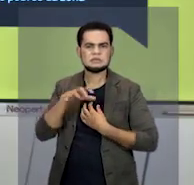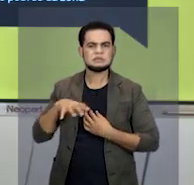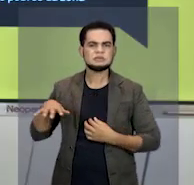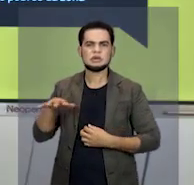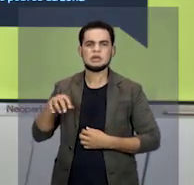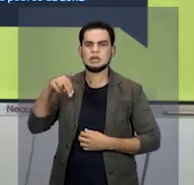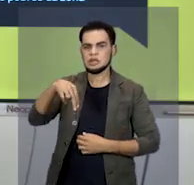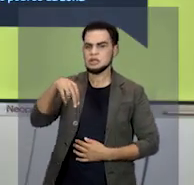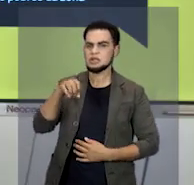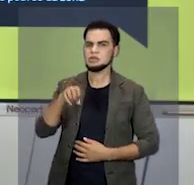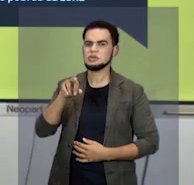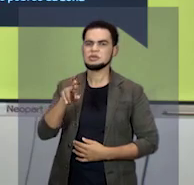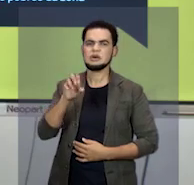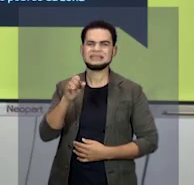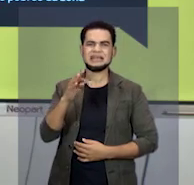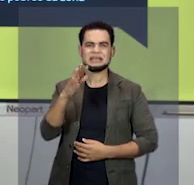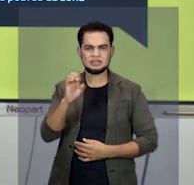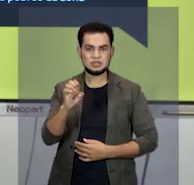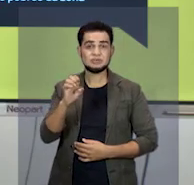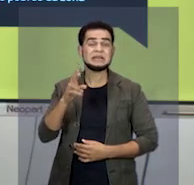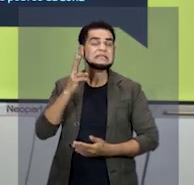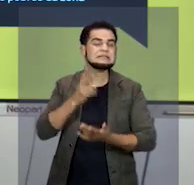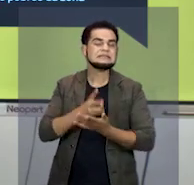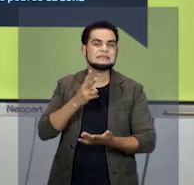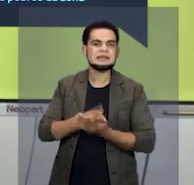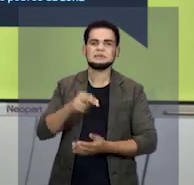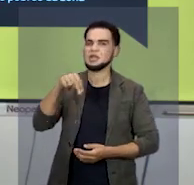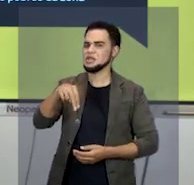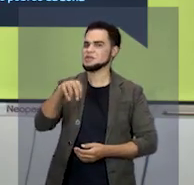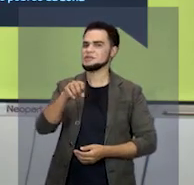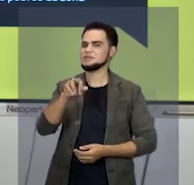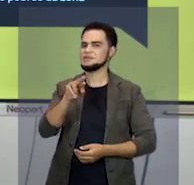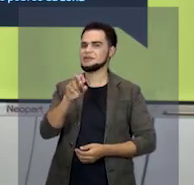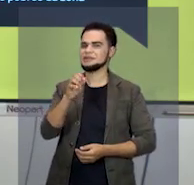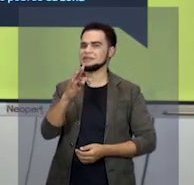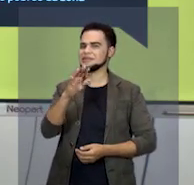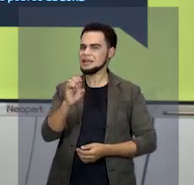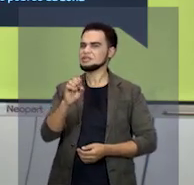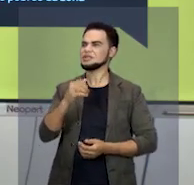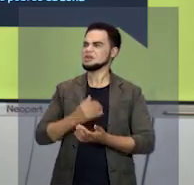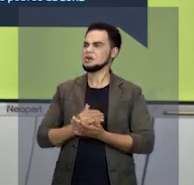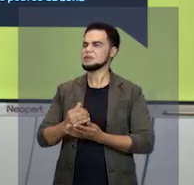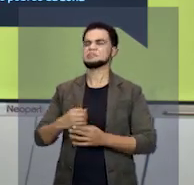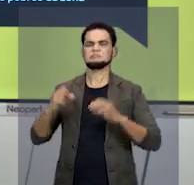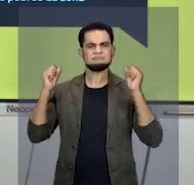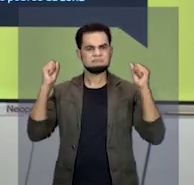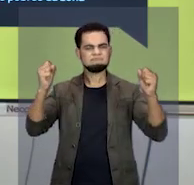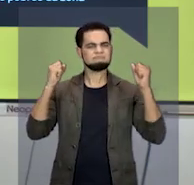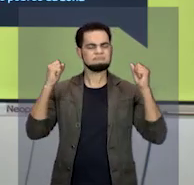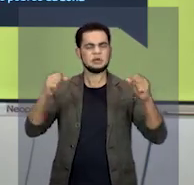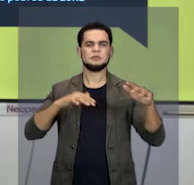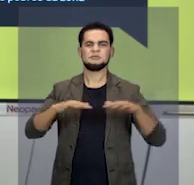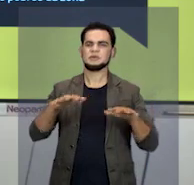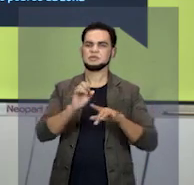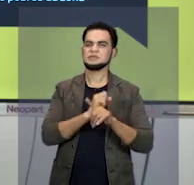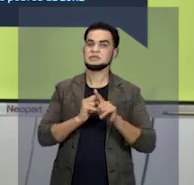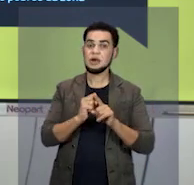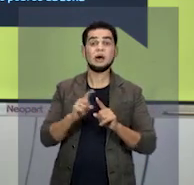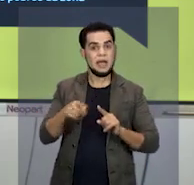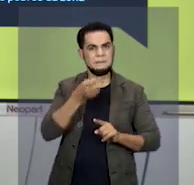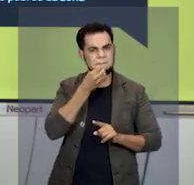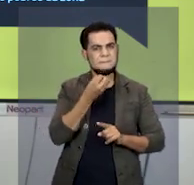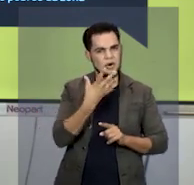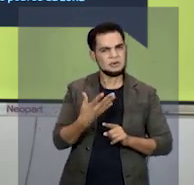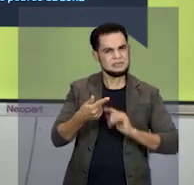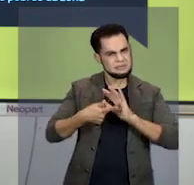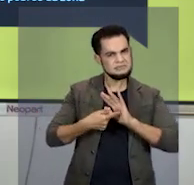o Nordeste, né? A região Nordeste sempre como destaque aí nessa questão dos movimentos sociais. É sempre bom deixar frisado isso,